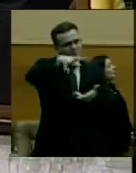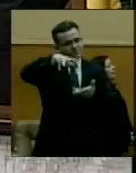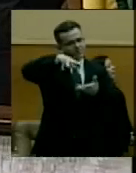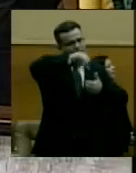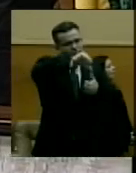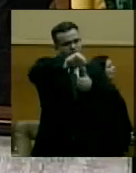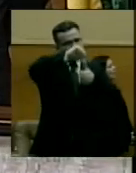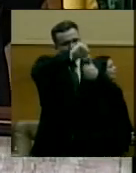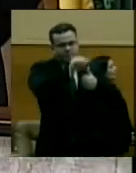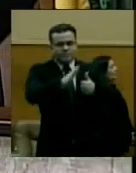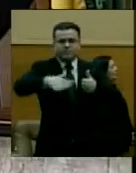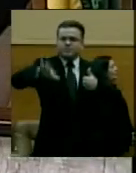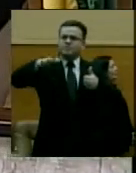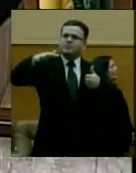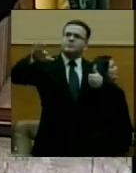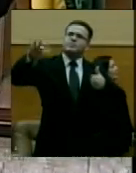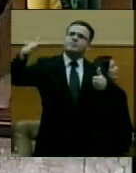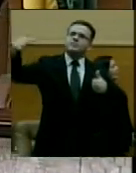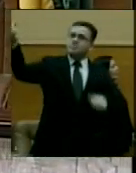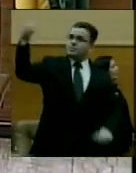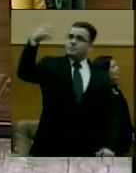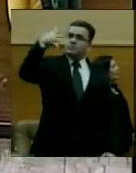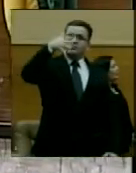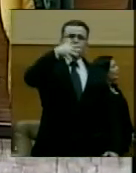nas ondas do pulão da América,